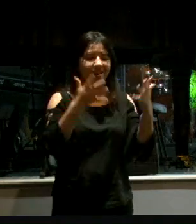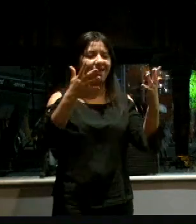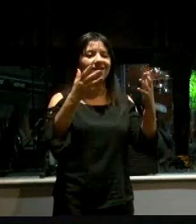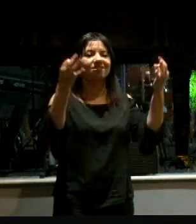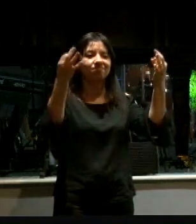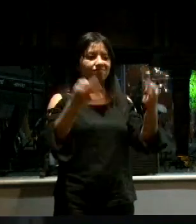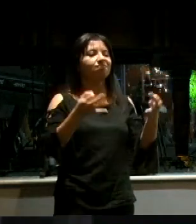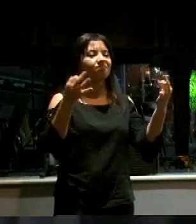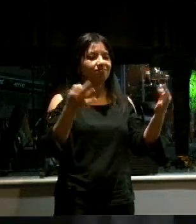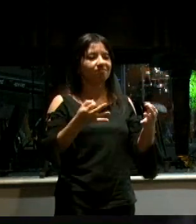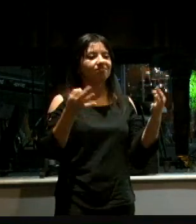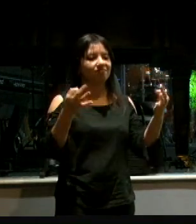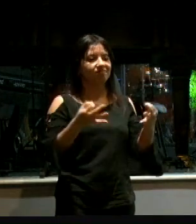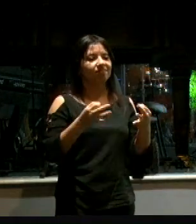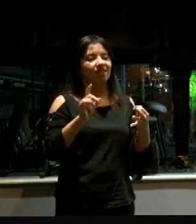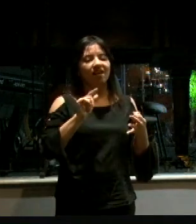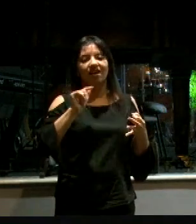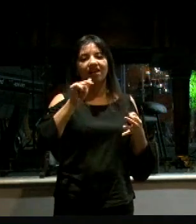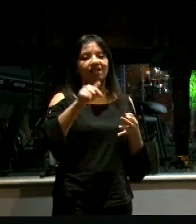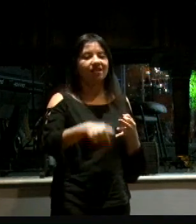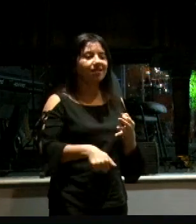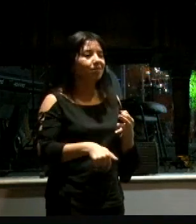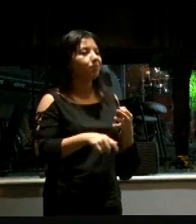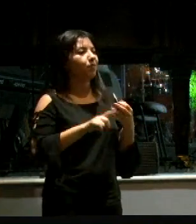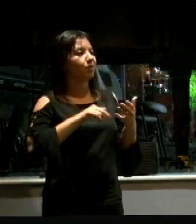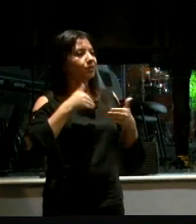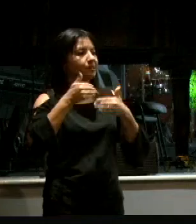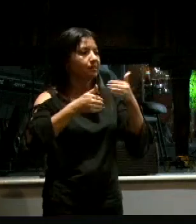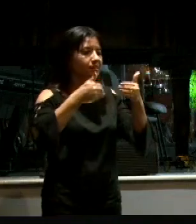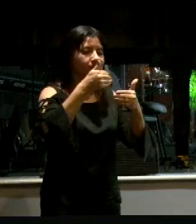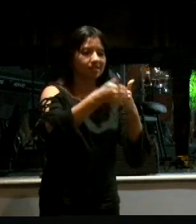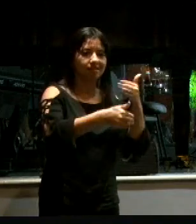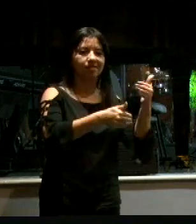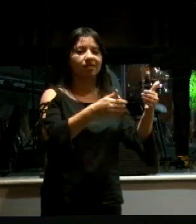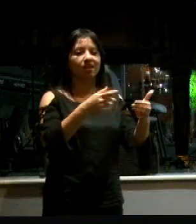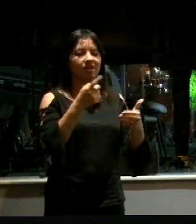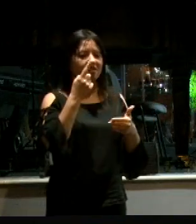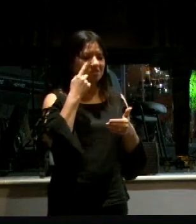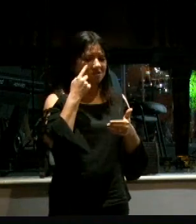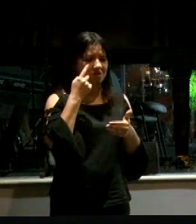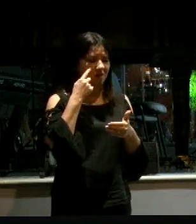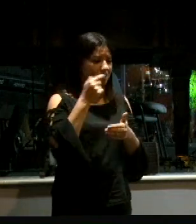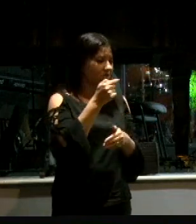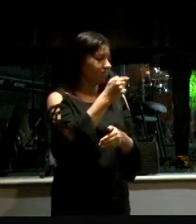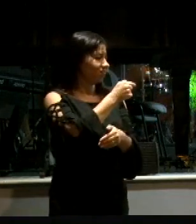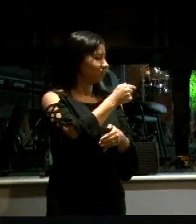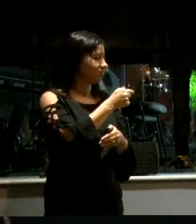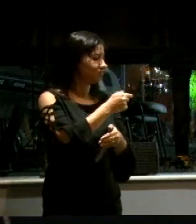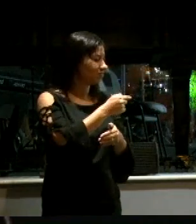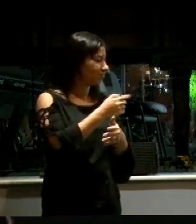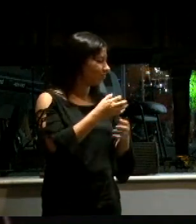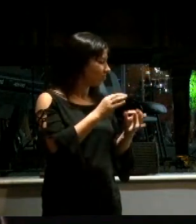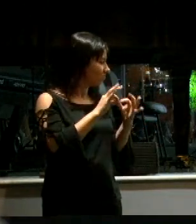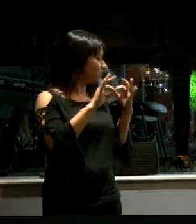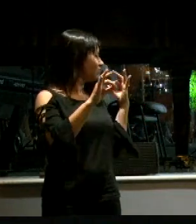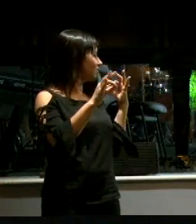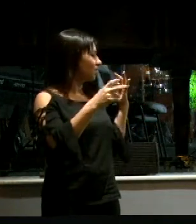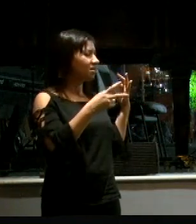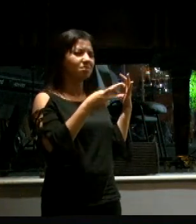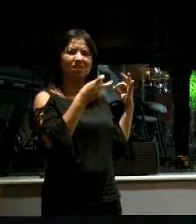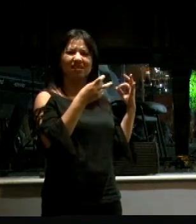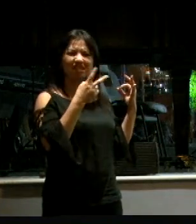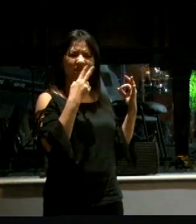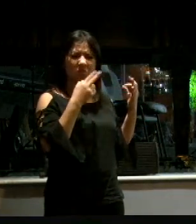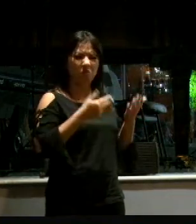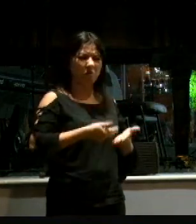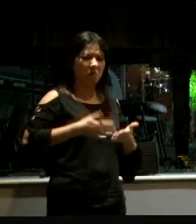réstia de água, eles olham a distância e veem um corpo, tipo de um oásis, um lago.